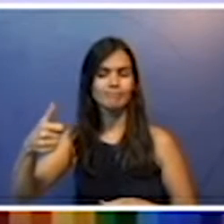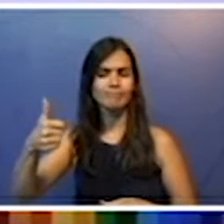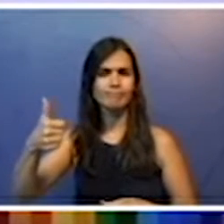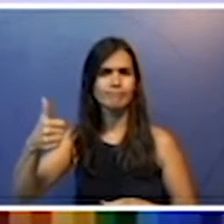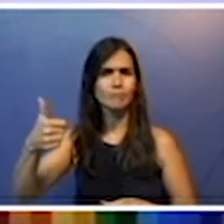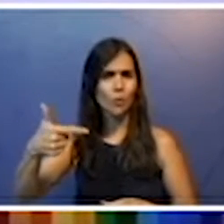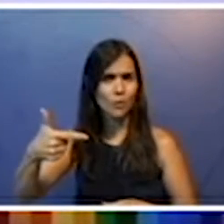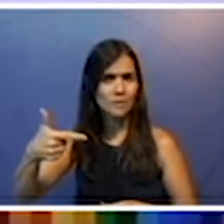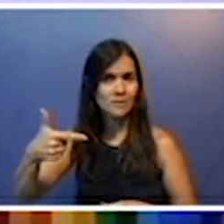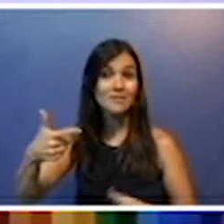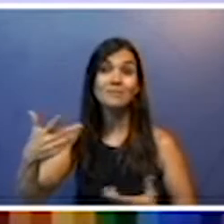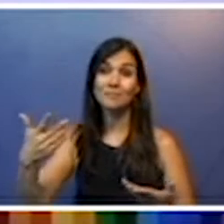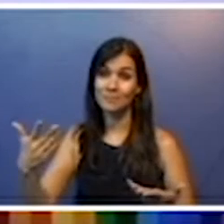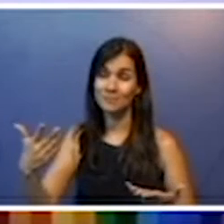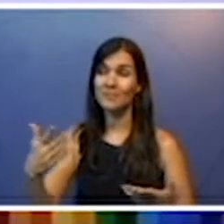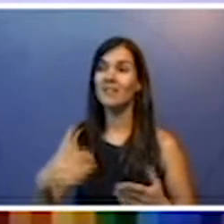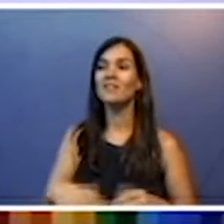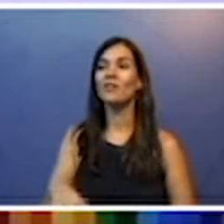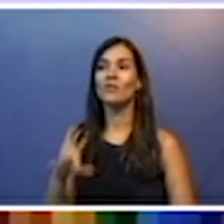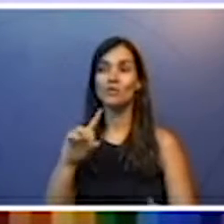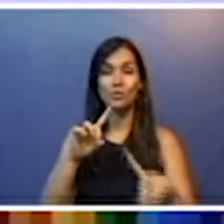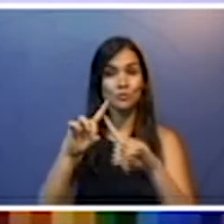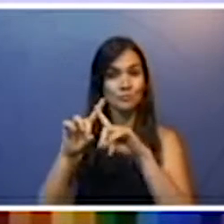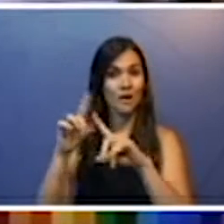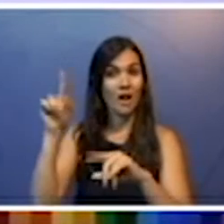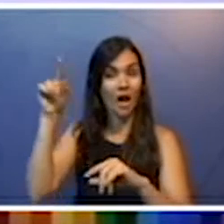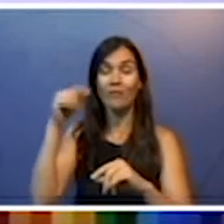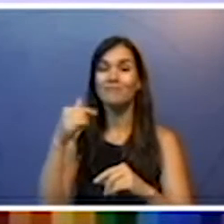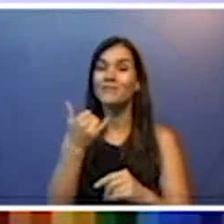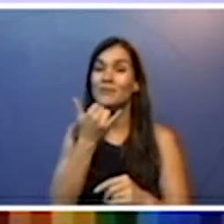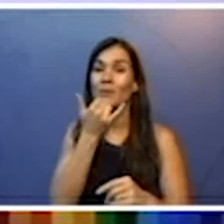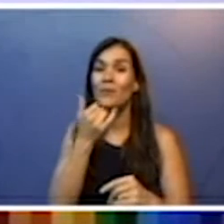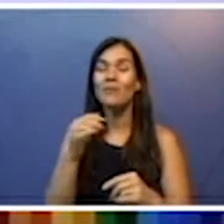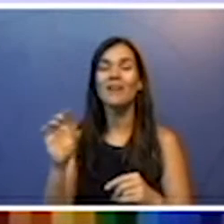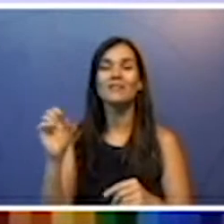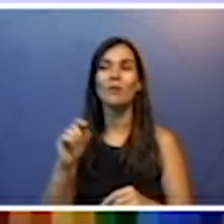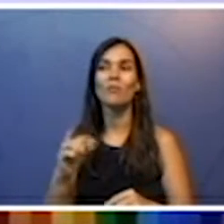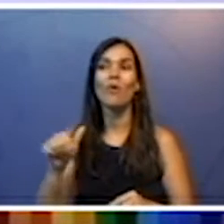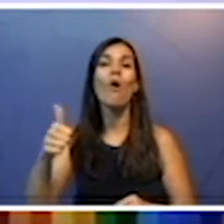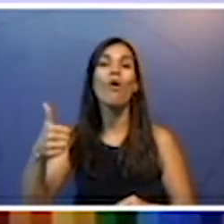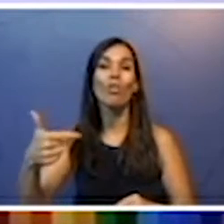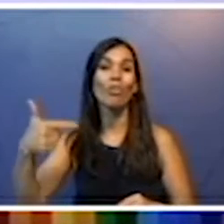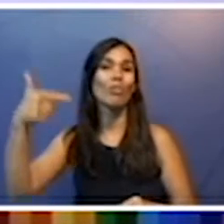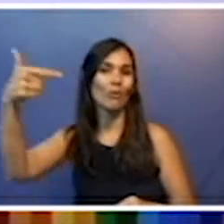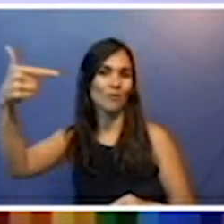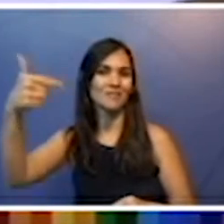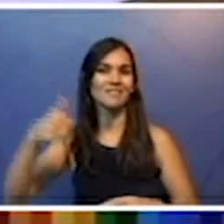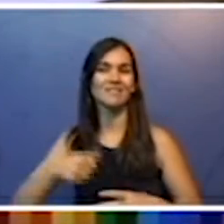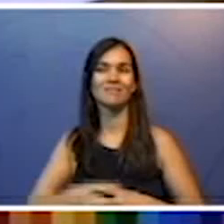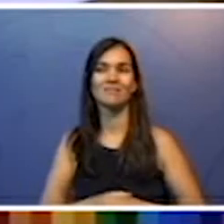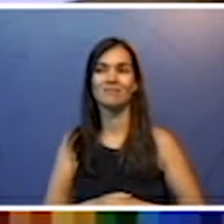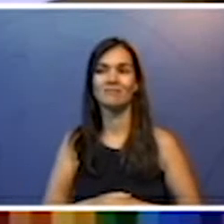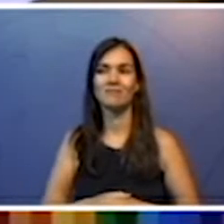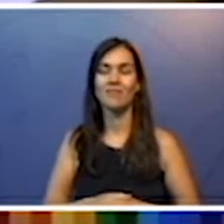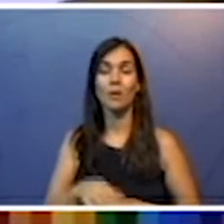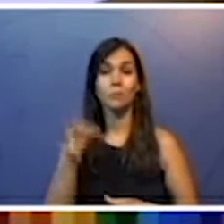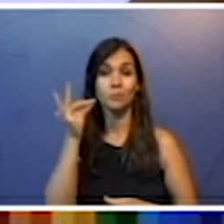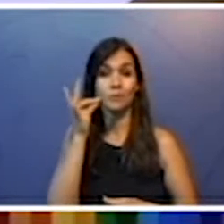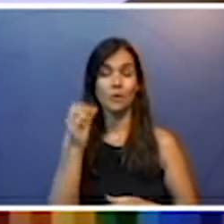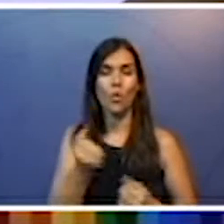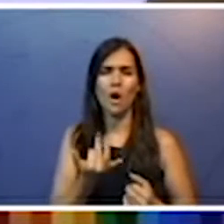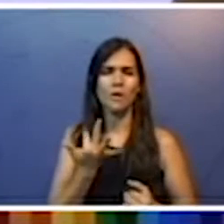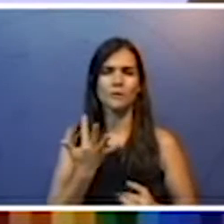1, 2, 3, 4, 5, 6, 7, 8, 9, 10, 11, 12. Vou marcar aqui no lugarzinho do nome do cachorro. E vamos contar os hamsters.